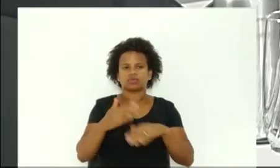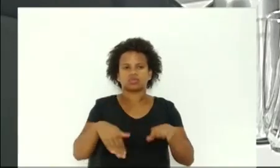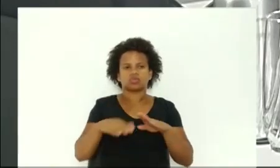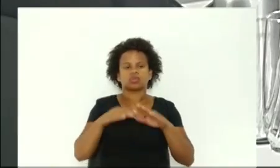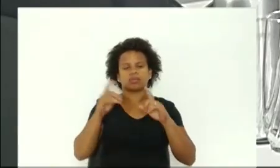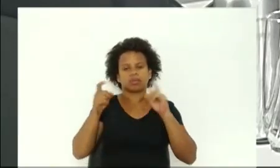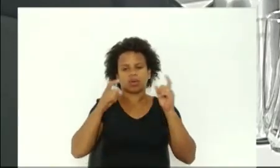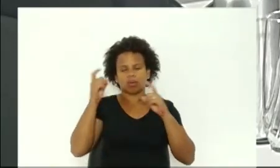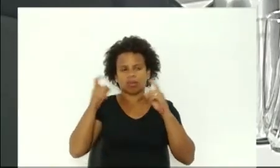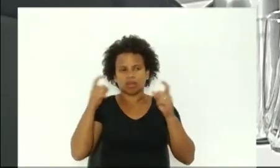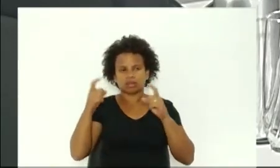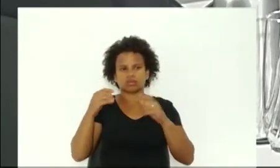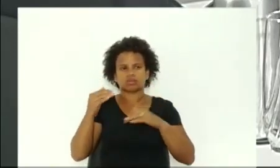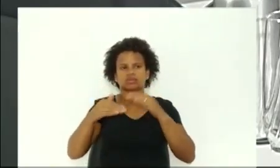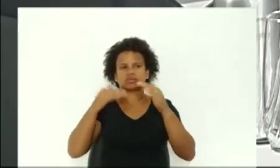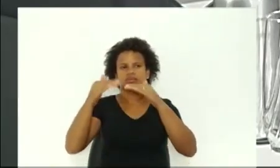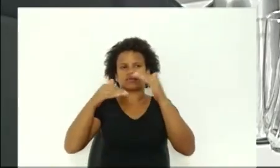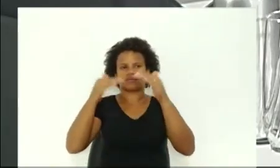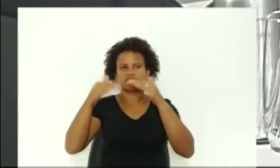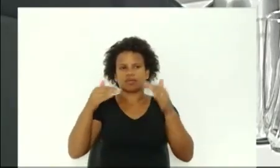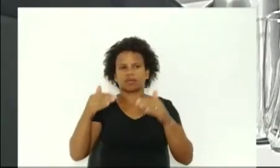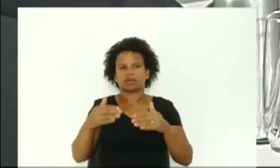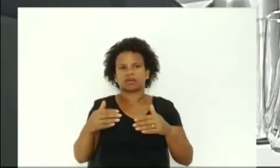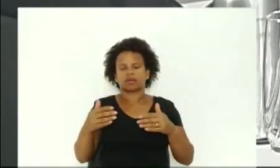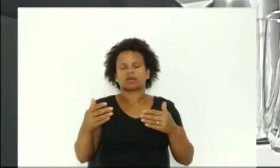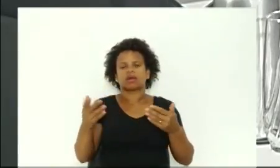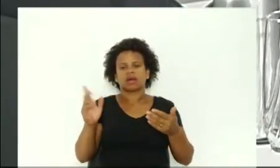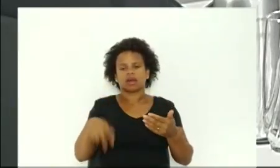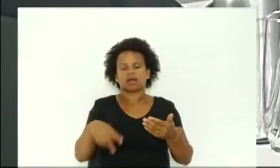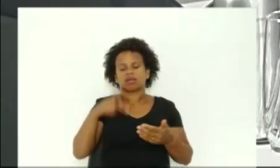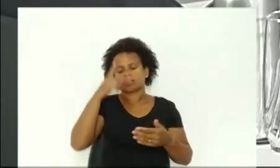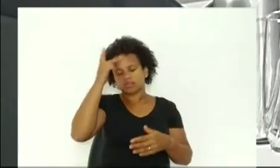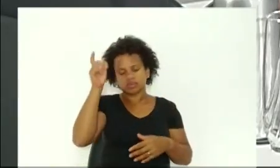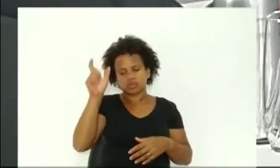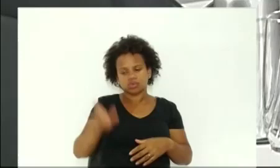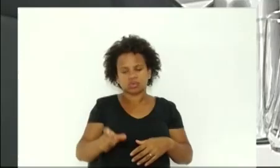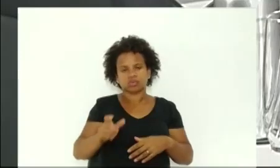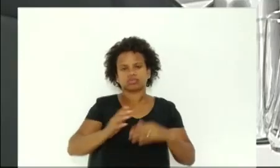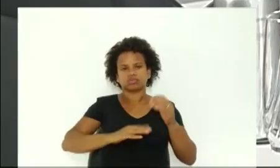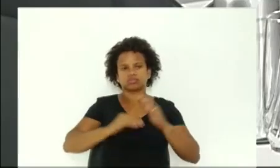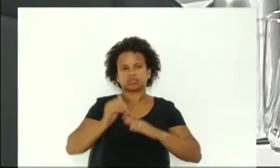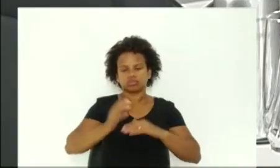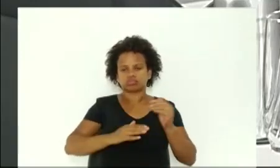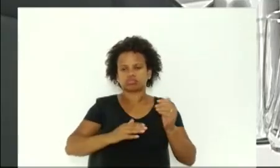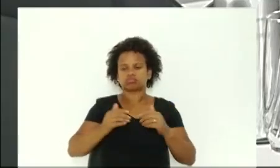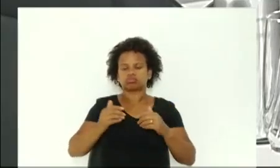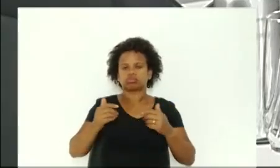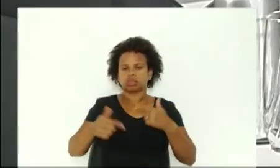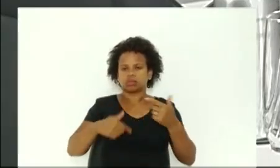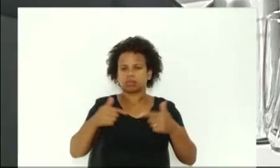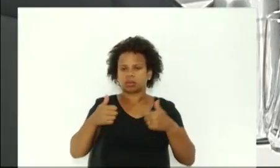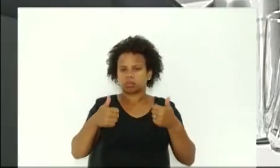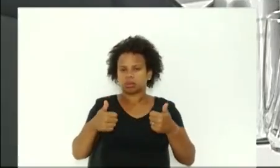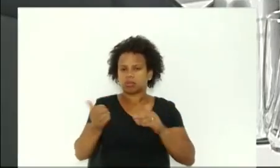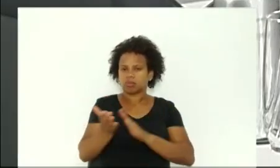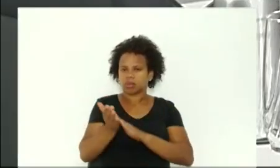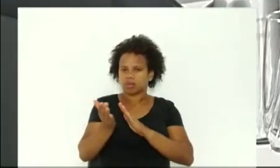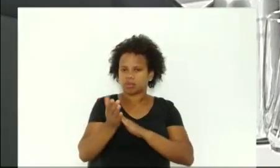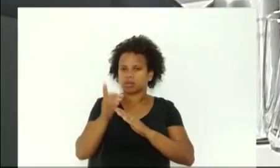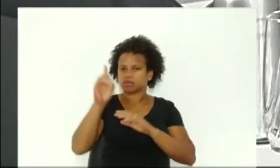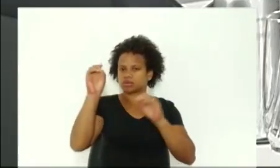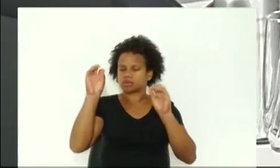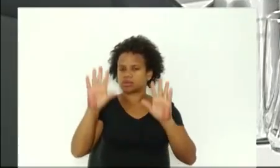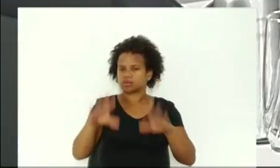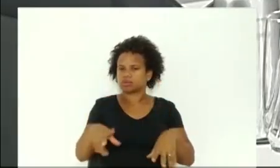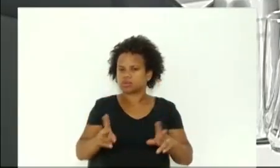seu desenvolvimento, realmente é a pessoa capaz de realmente estar no lugar que está realizando o trabalho. Parabéns e Deus te abençoe sempre e sempre.